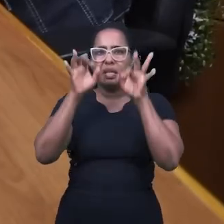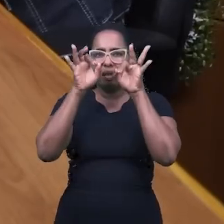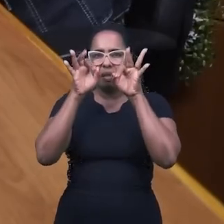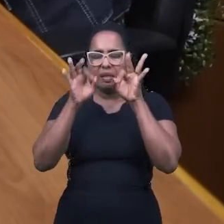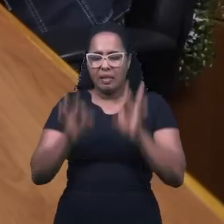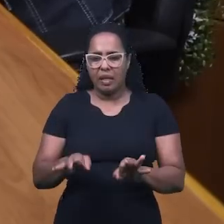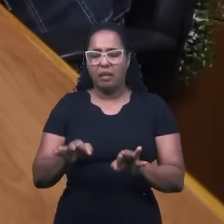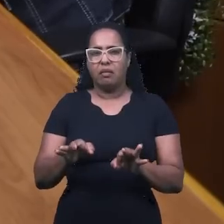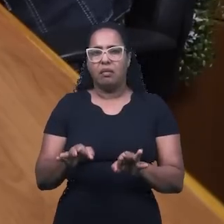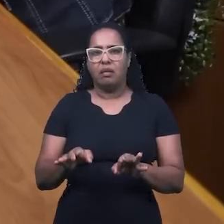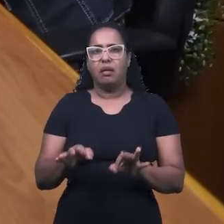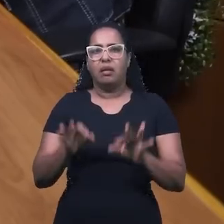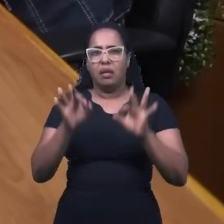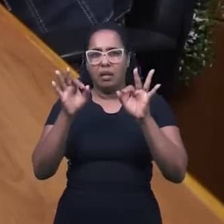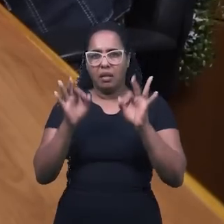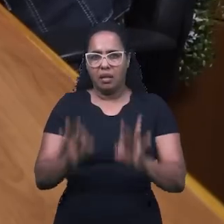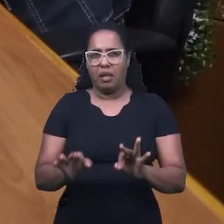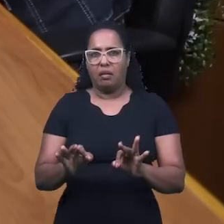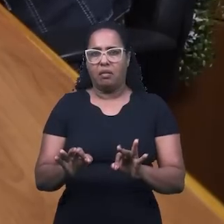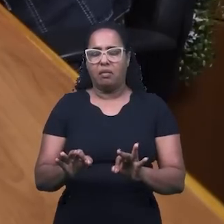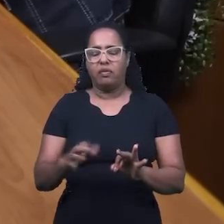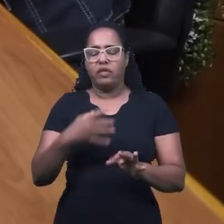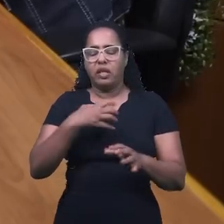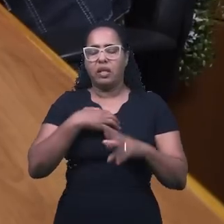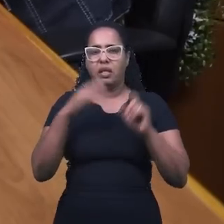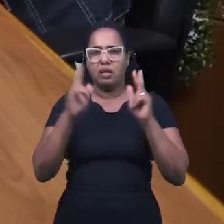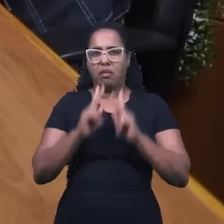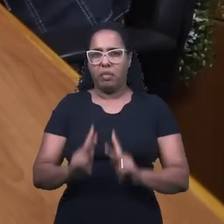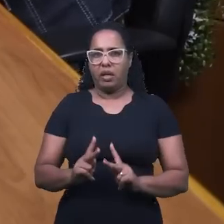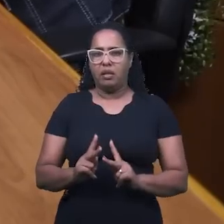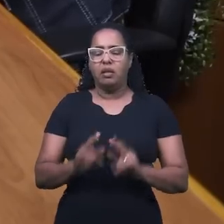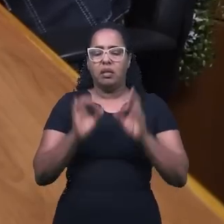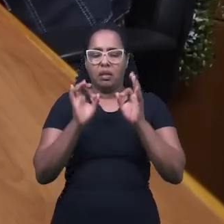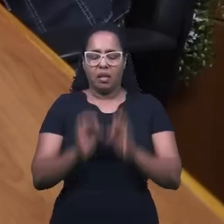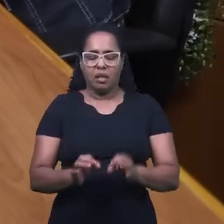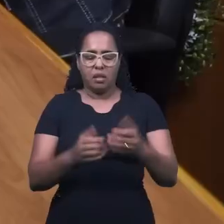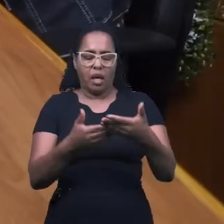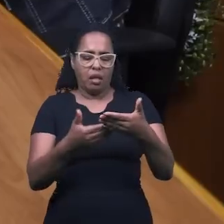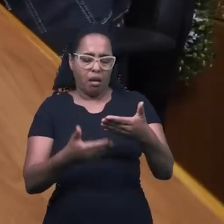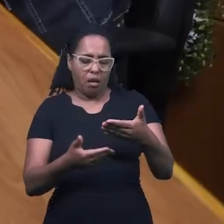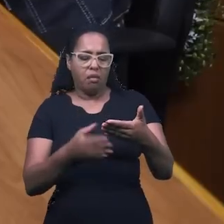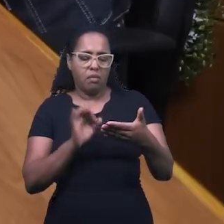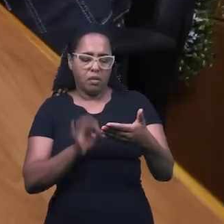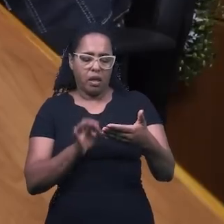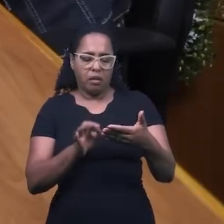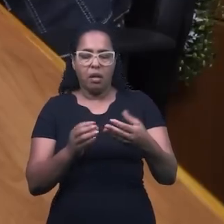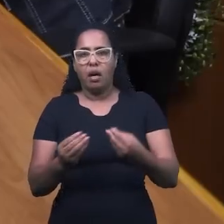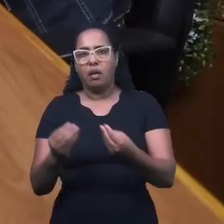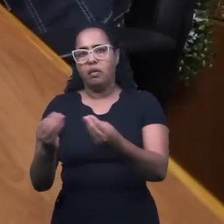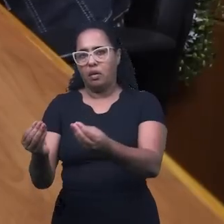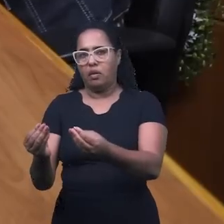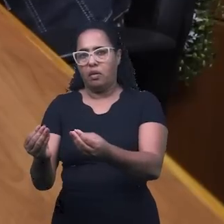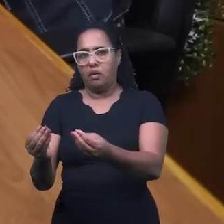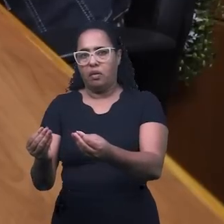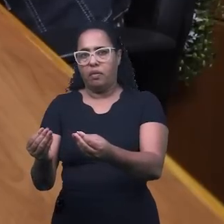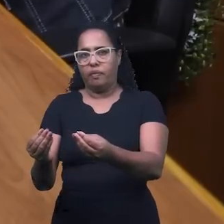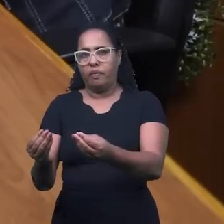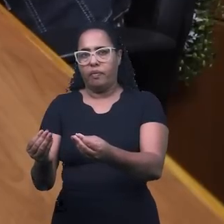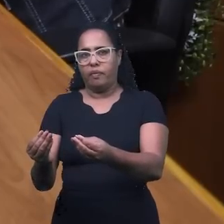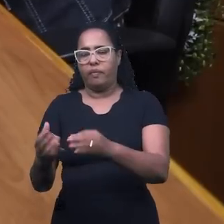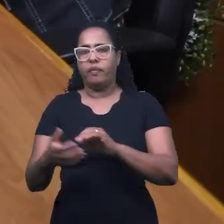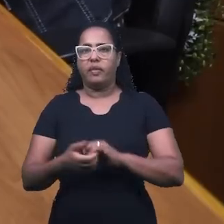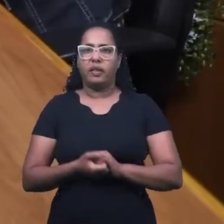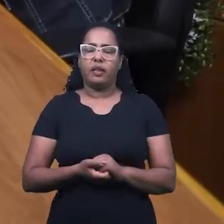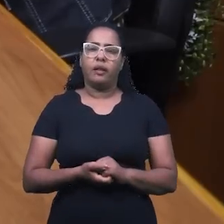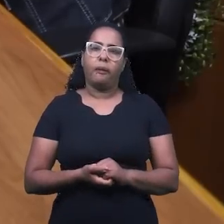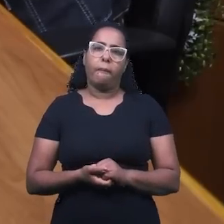você estiver certo que aquilo ali, você estiver em paz. Não, tá certo, é isso aqui mesmo.